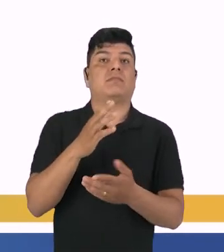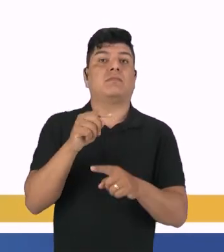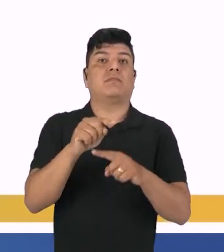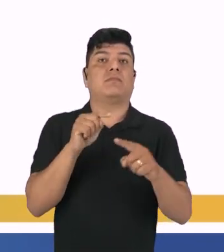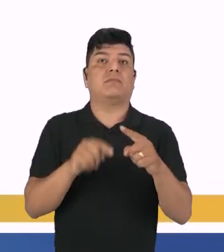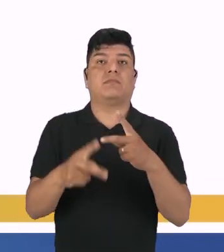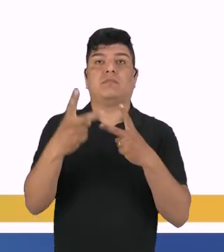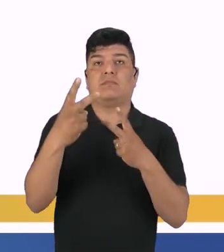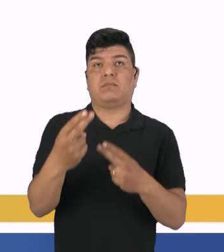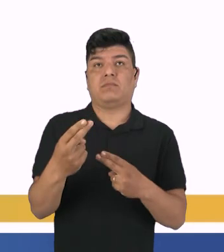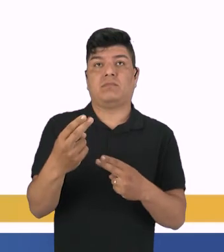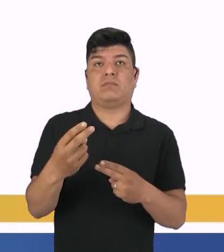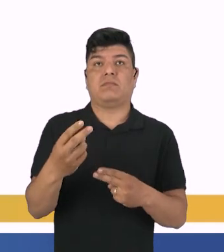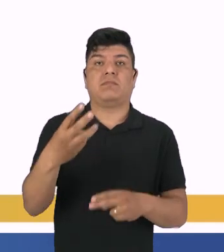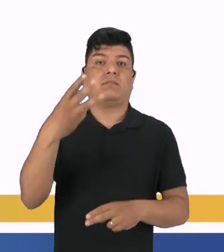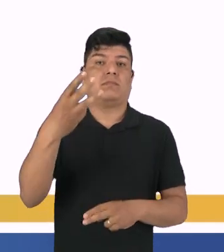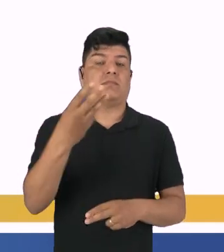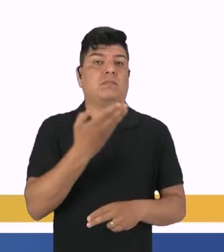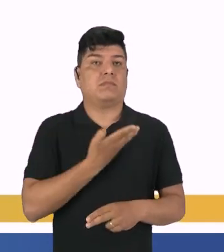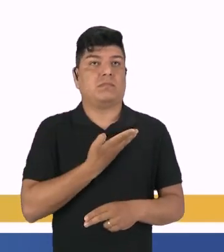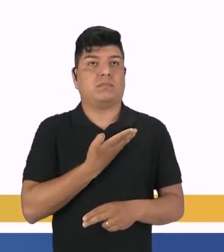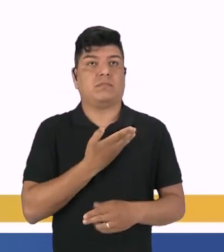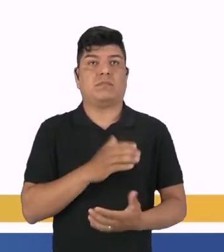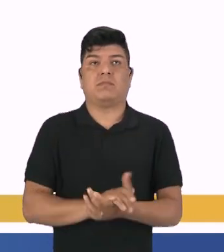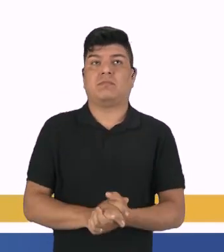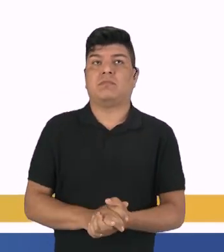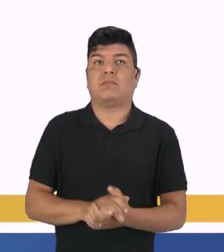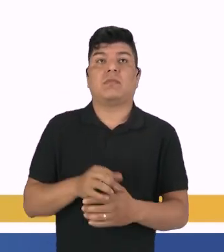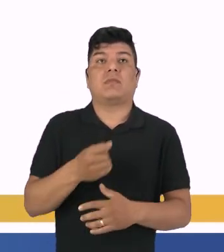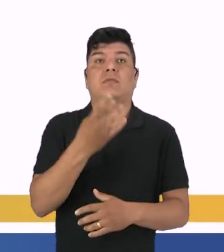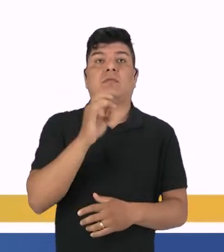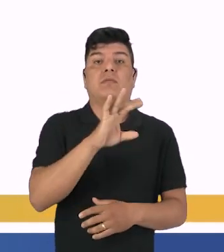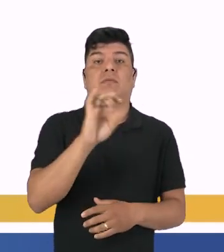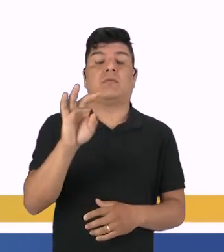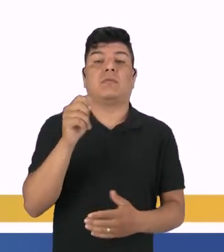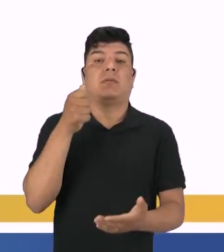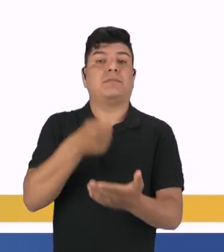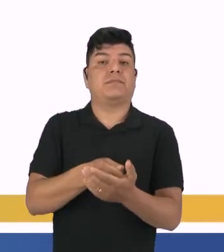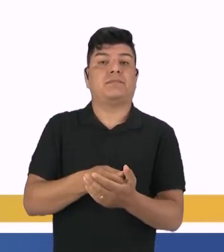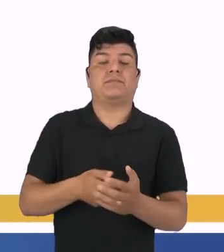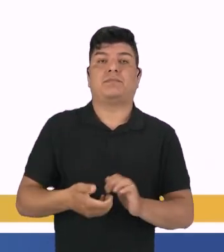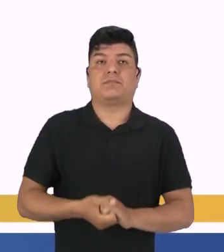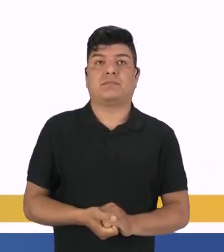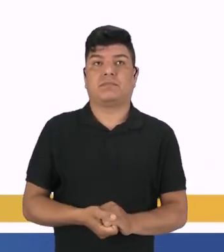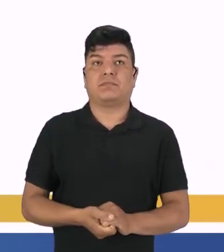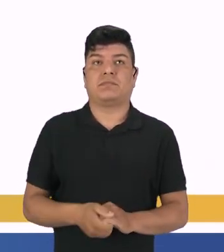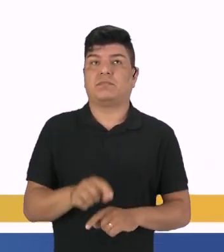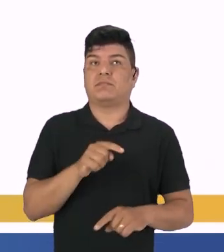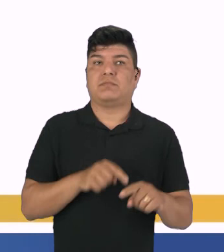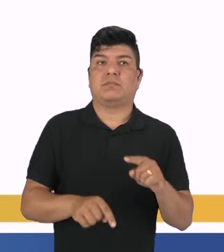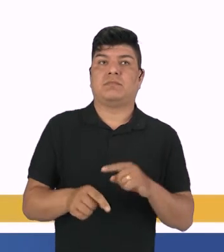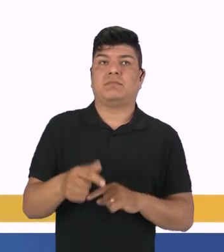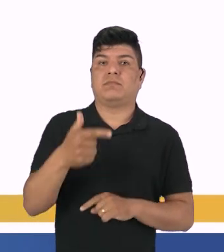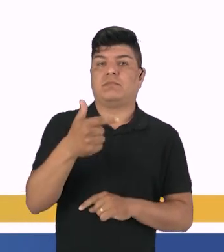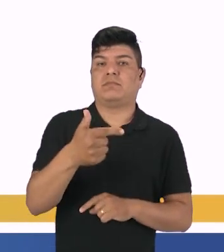dividida igualmente, entre 3 amigos. Quanto cada um deles irá pagar? Então, a divisão aí